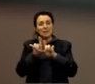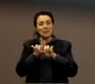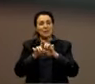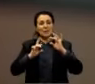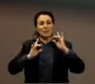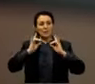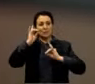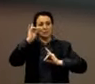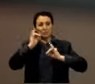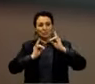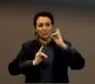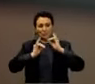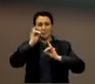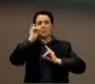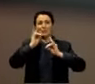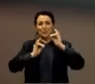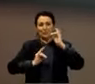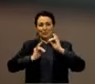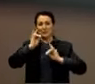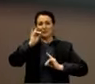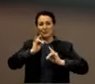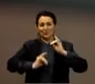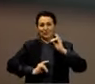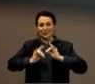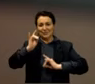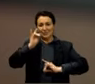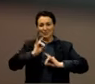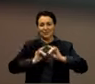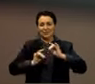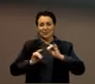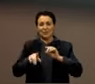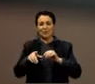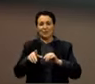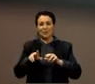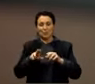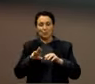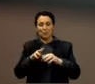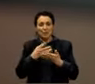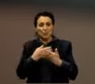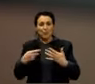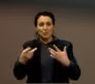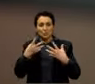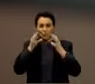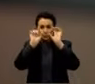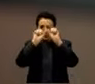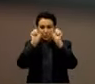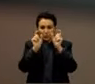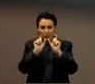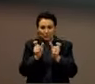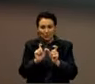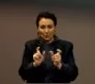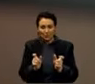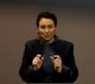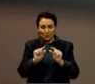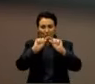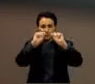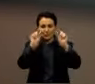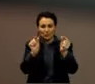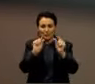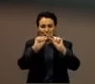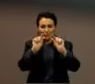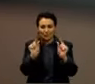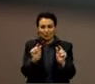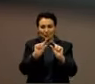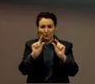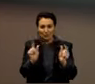nossas atividades, as atividades dos nossos órgãos. Então, abrir um parênteses aqui para